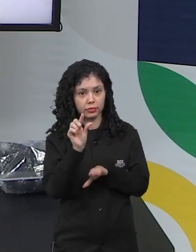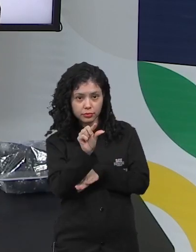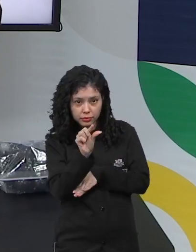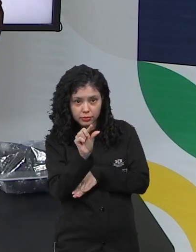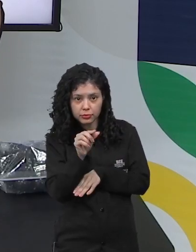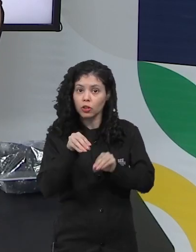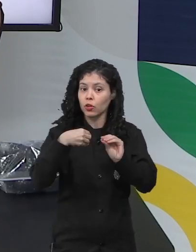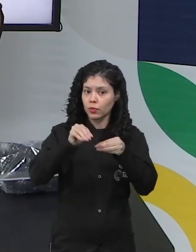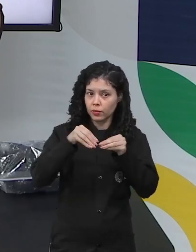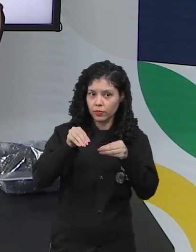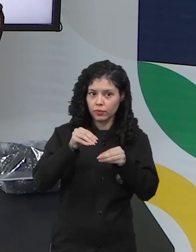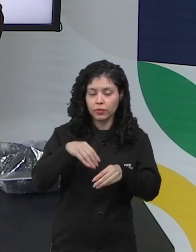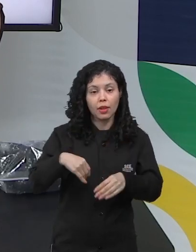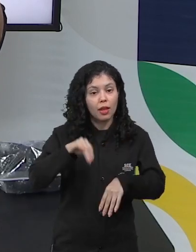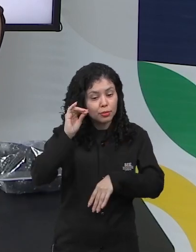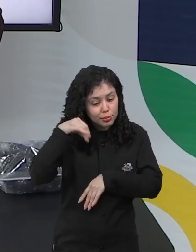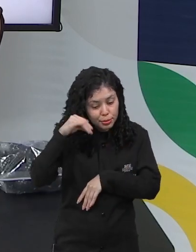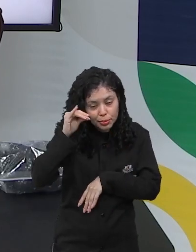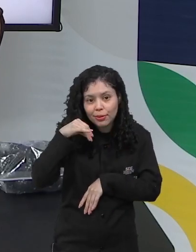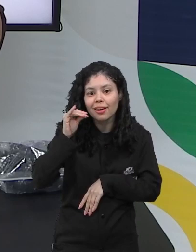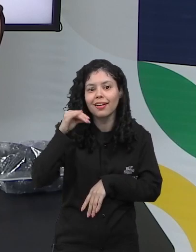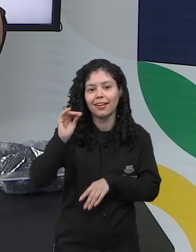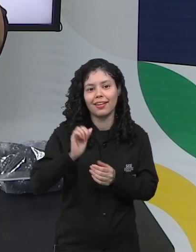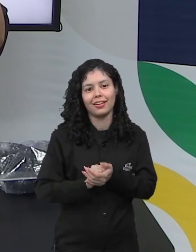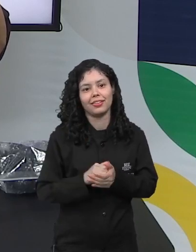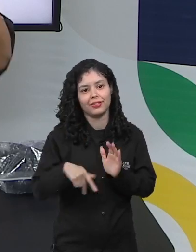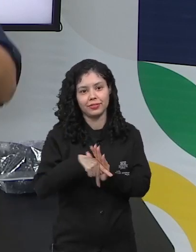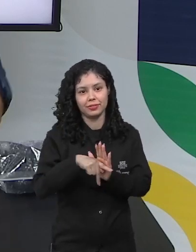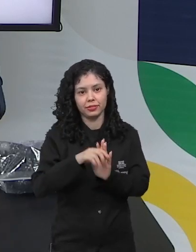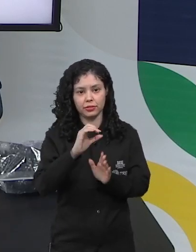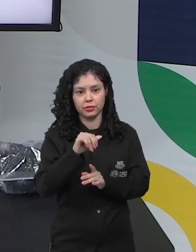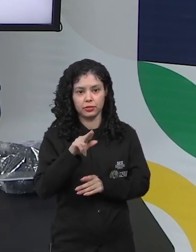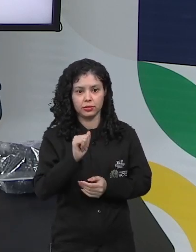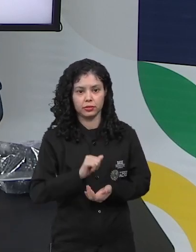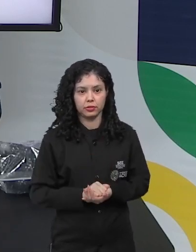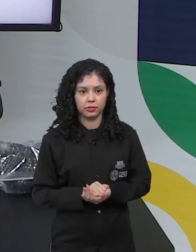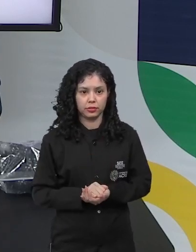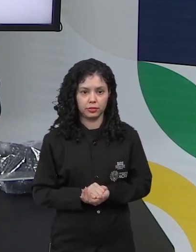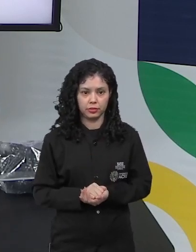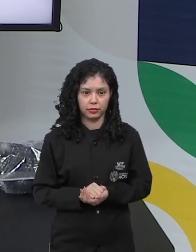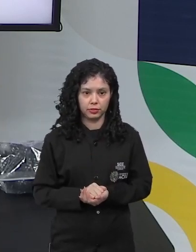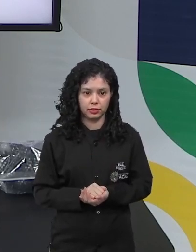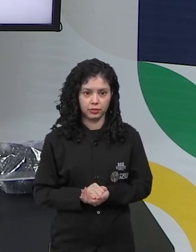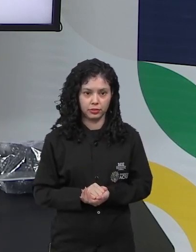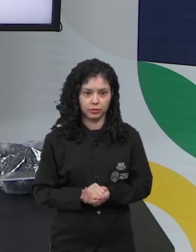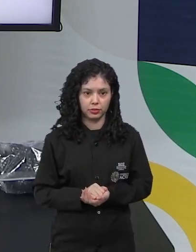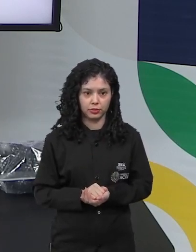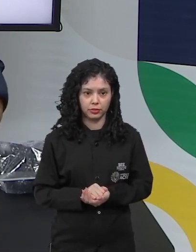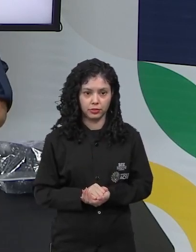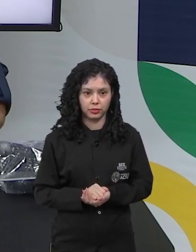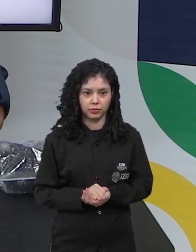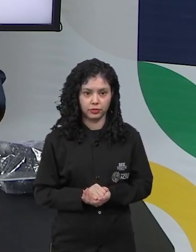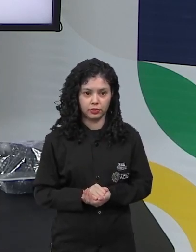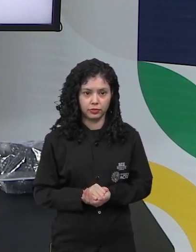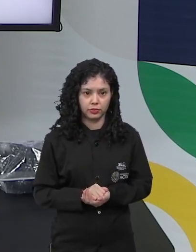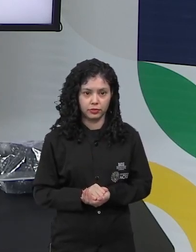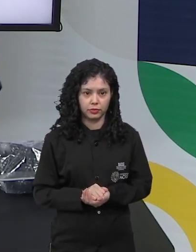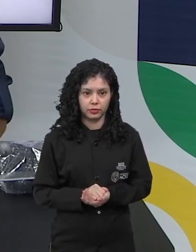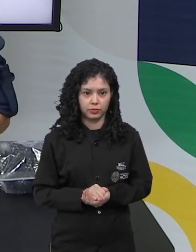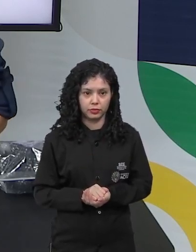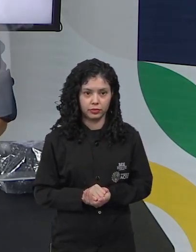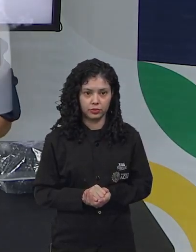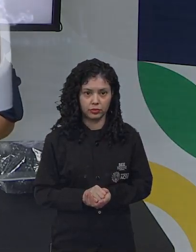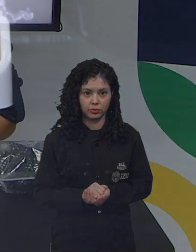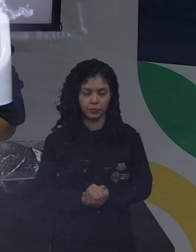de plástico bem levinha, né, por dentro ela é oca. Então, se a gente colocar aqui na balança, a gente tem